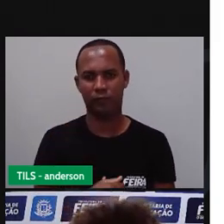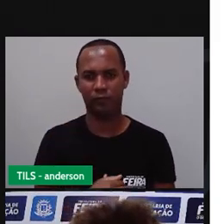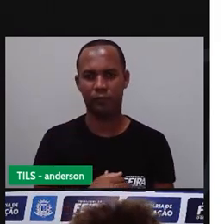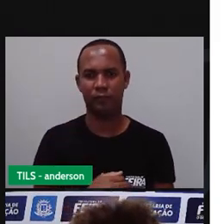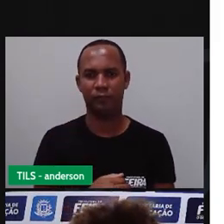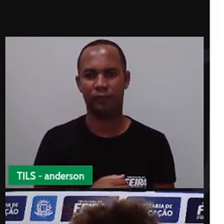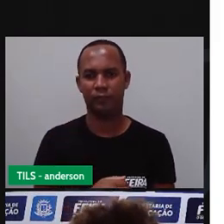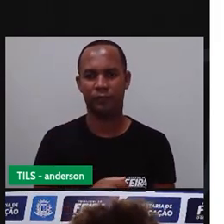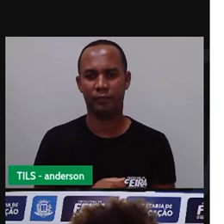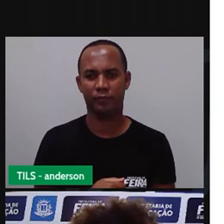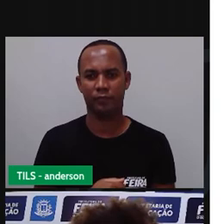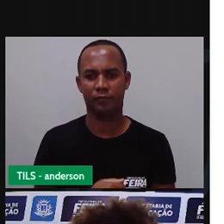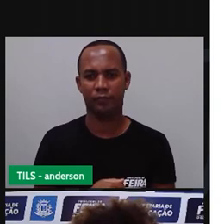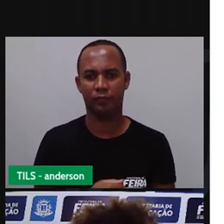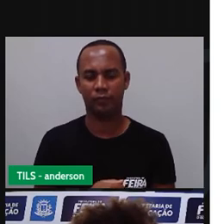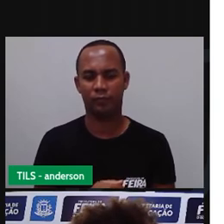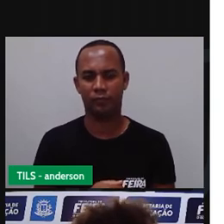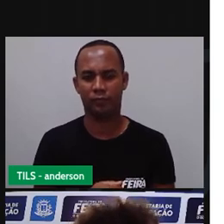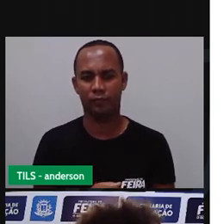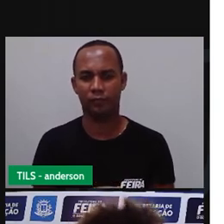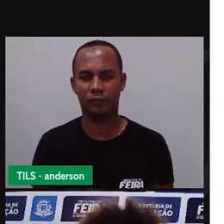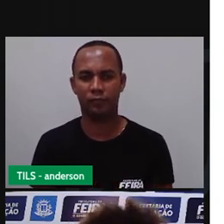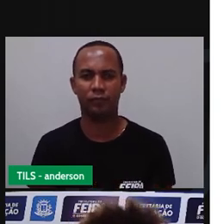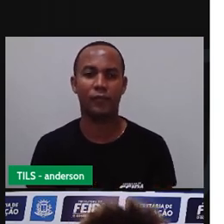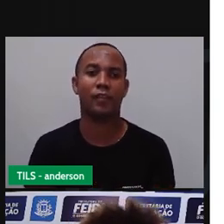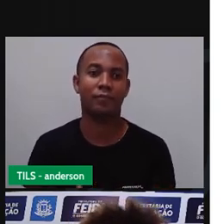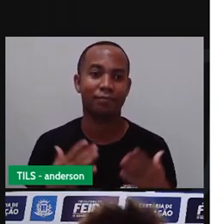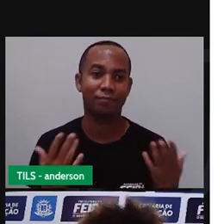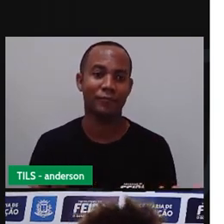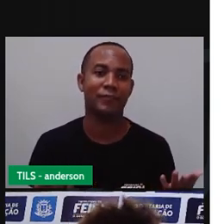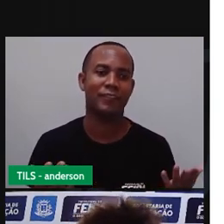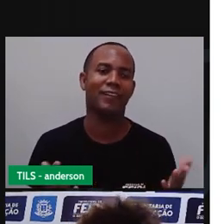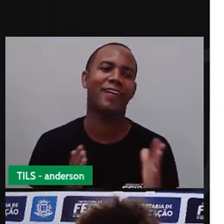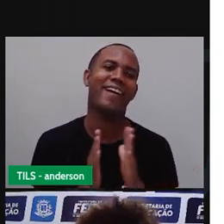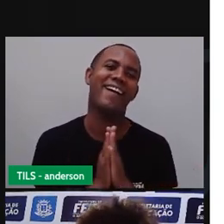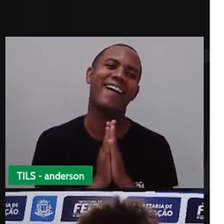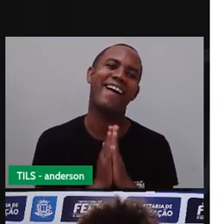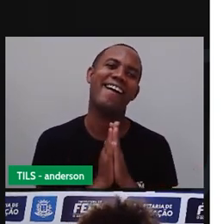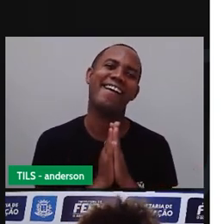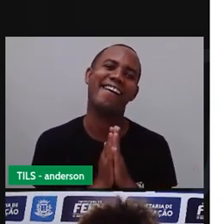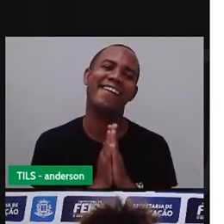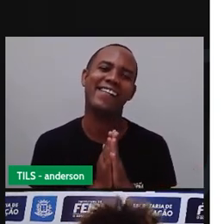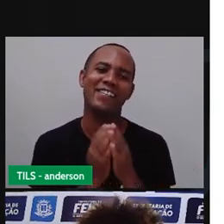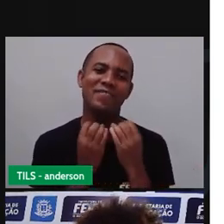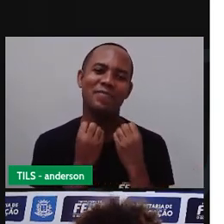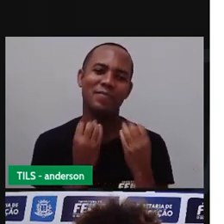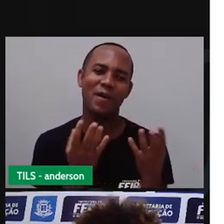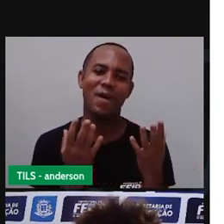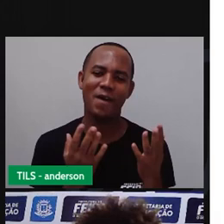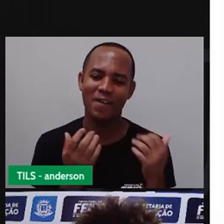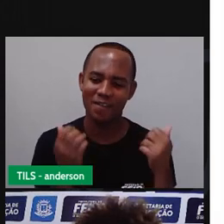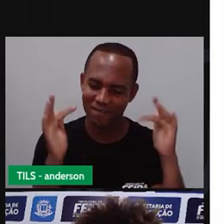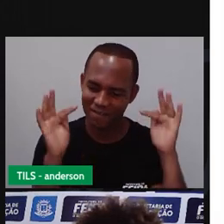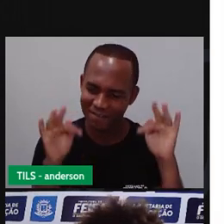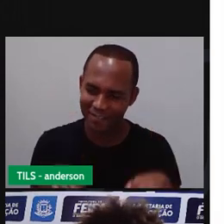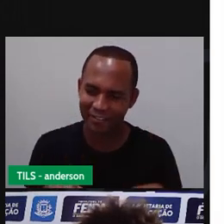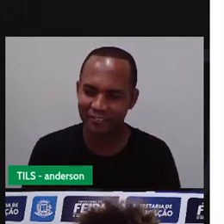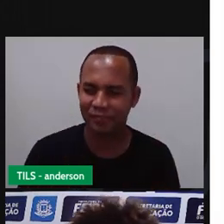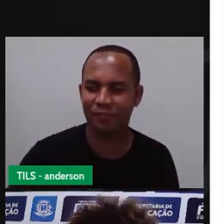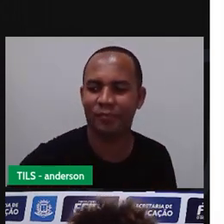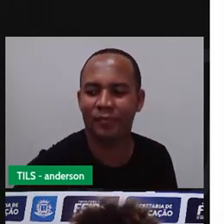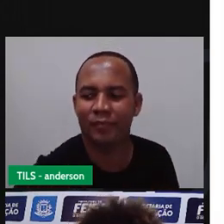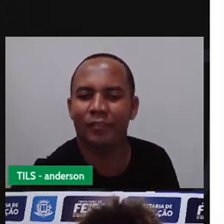lá tô passando e chegamos ao final Anderson né e o que lavar uma